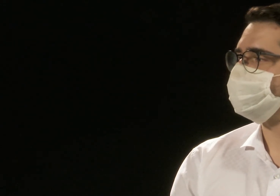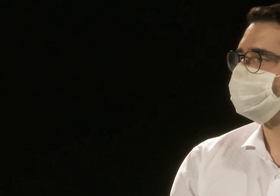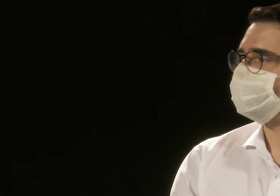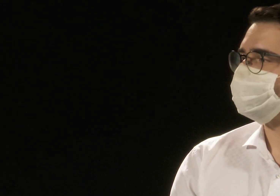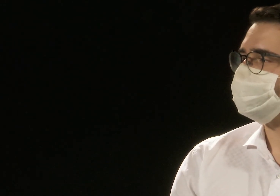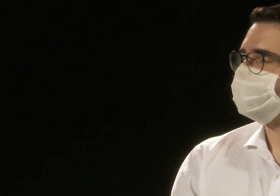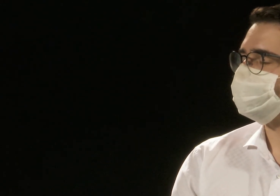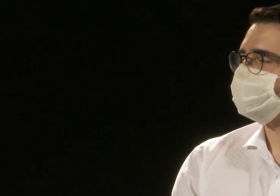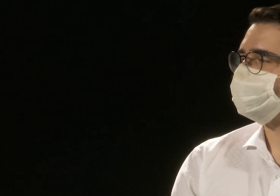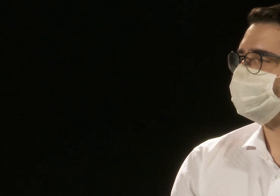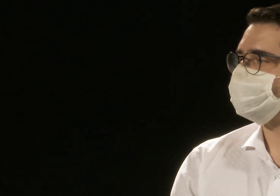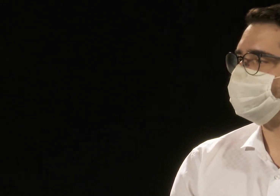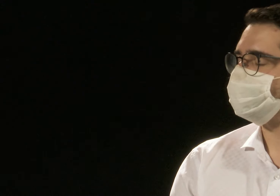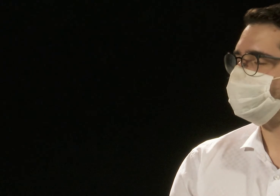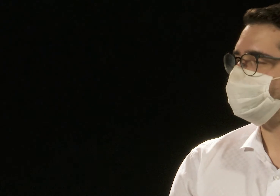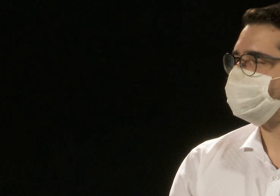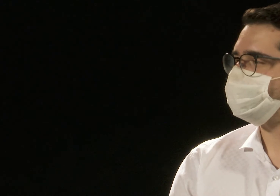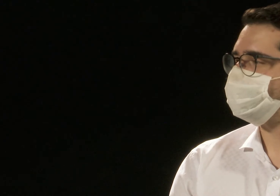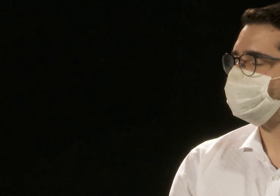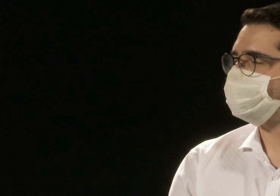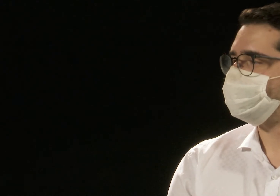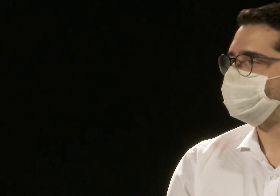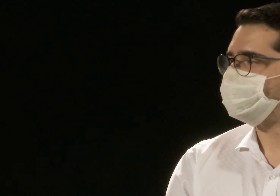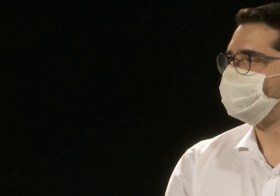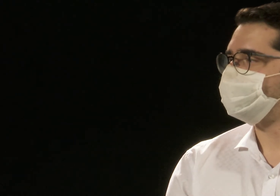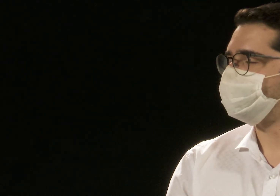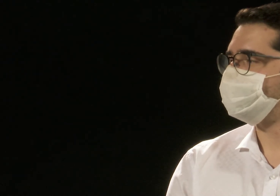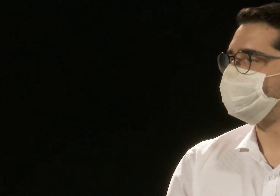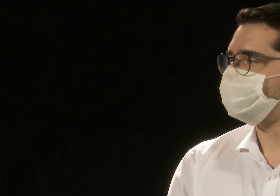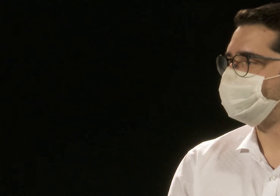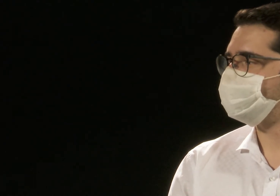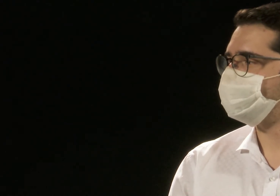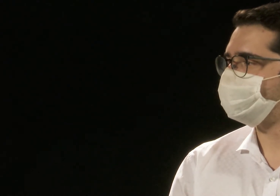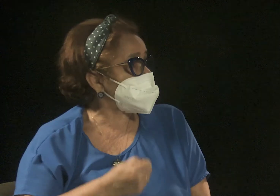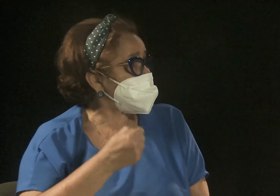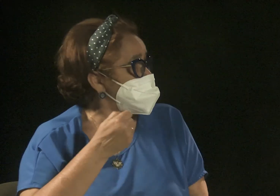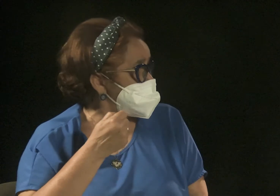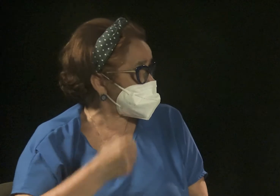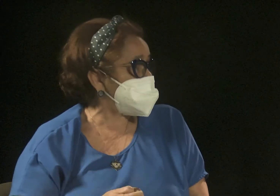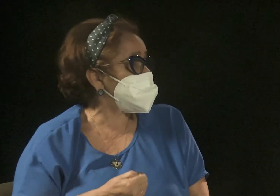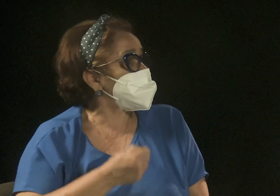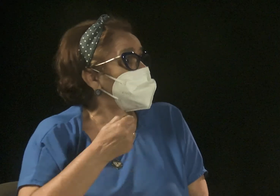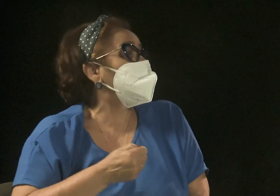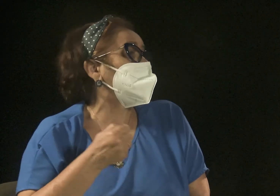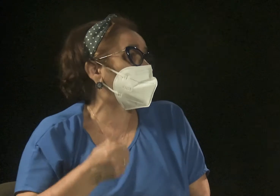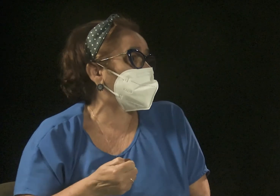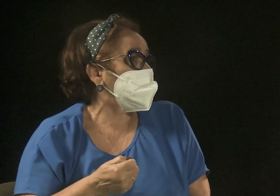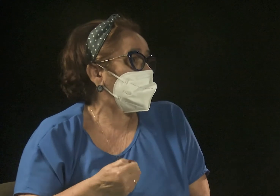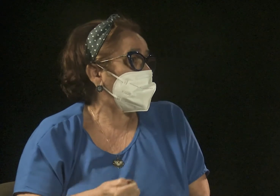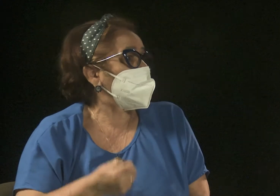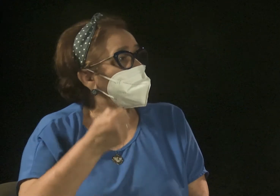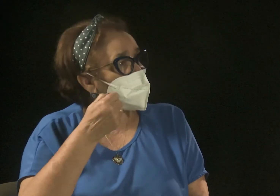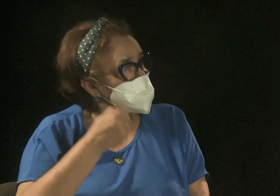de socialização, de construção do conhecimento e de formação de crianças como sujeitos de